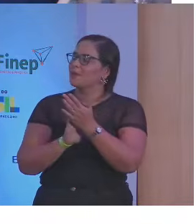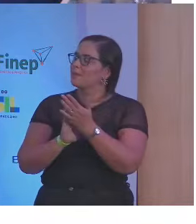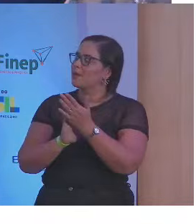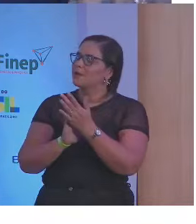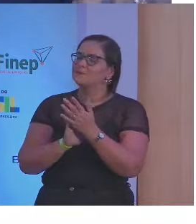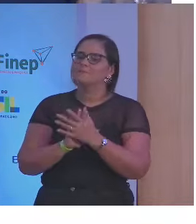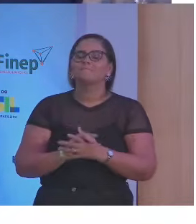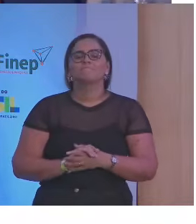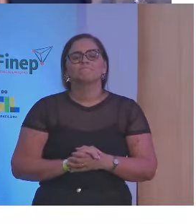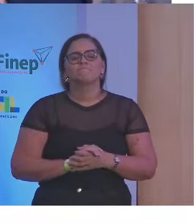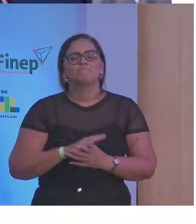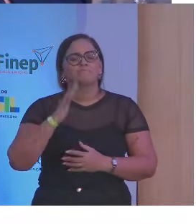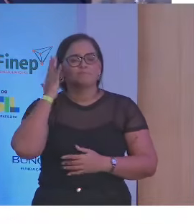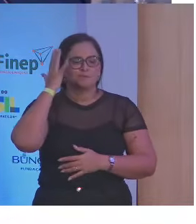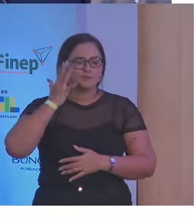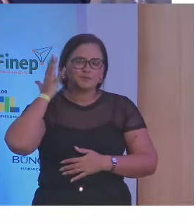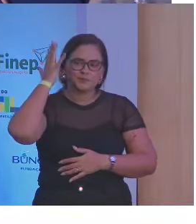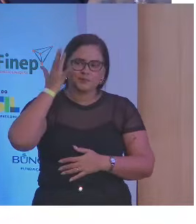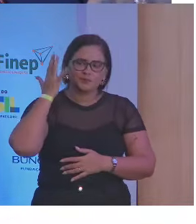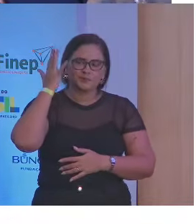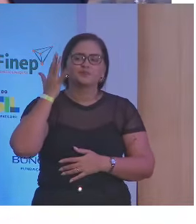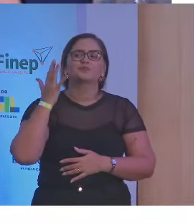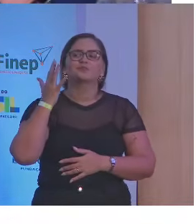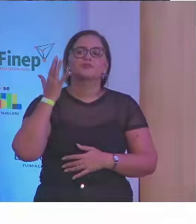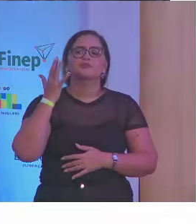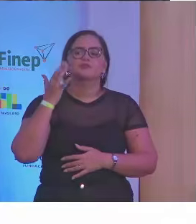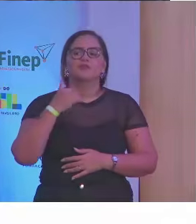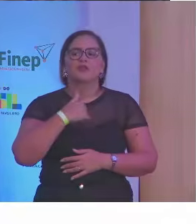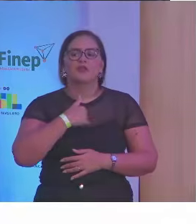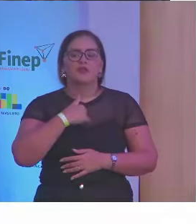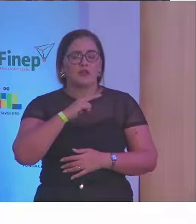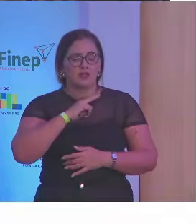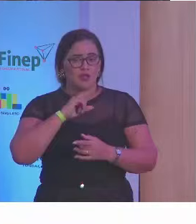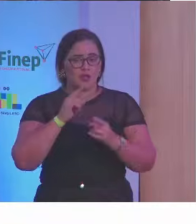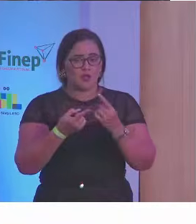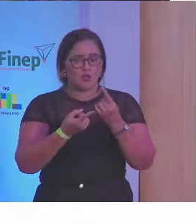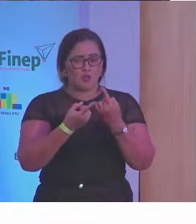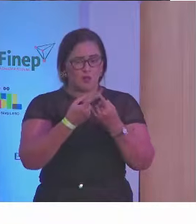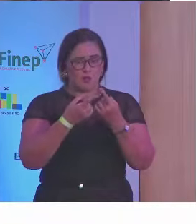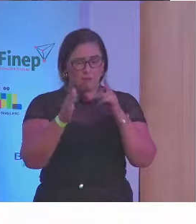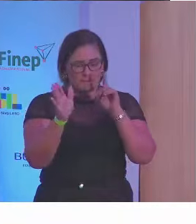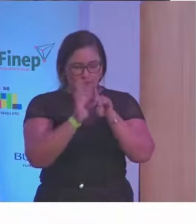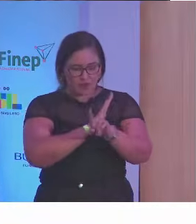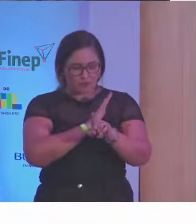parabéns aos palestrantes pelas palestras. Eu tenho uma pergunta para cada um.